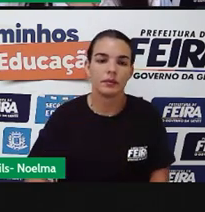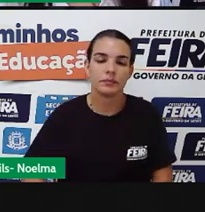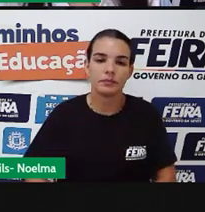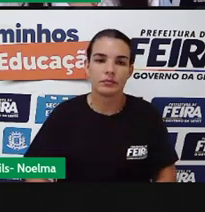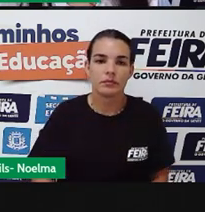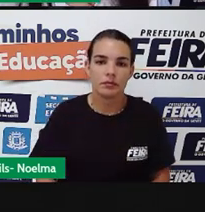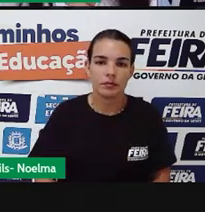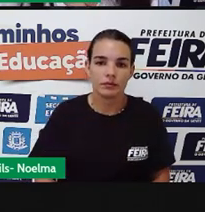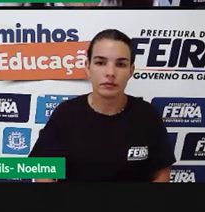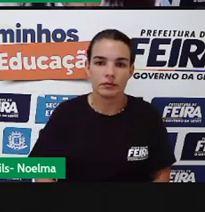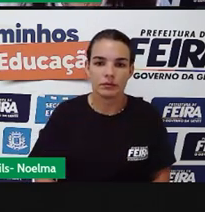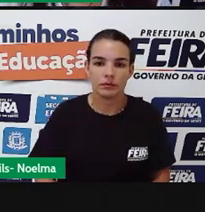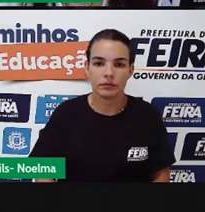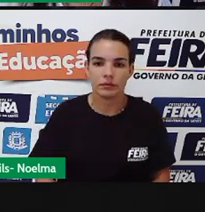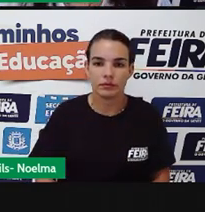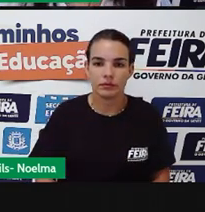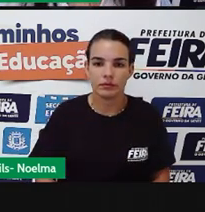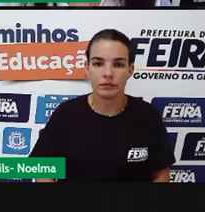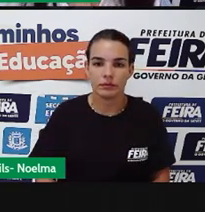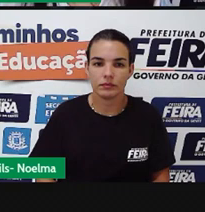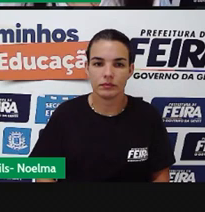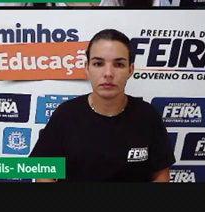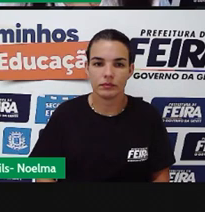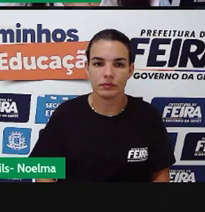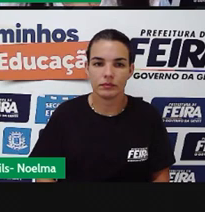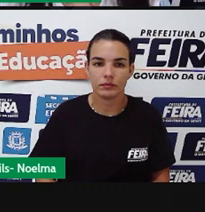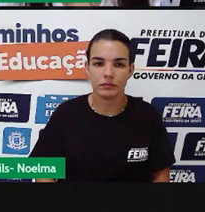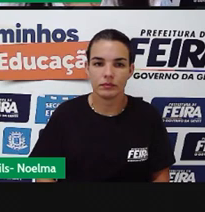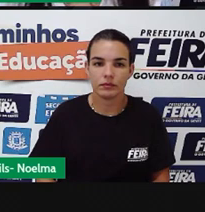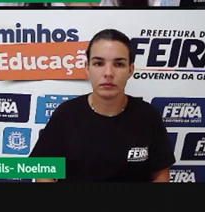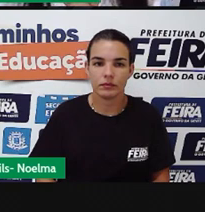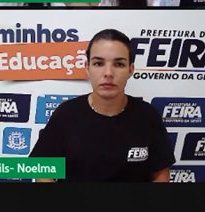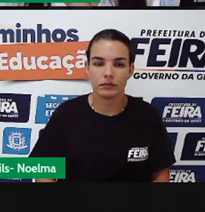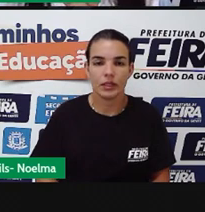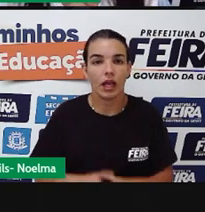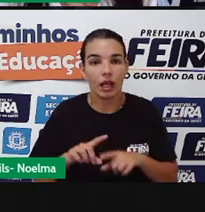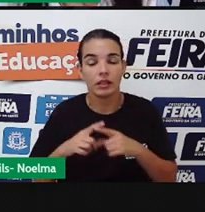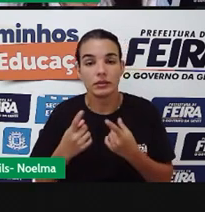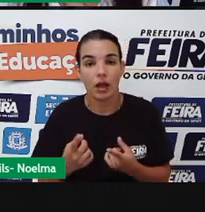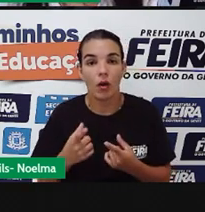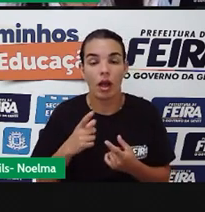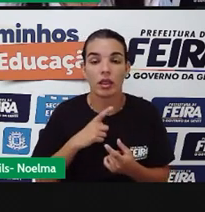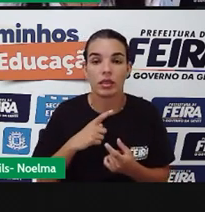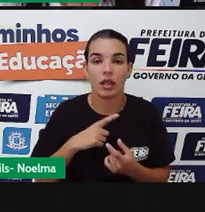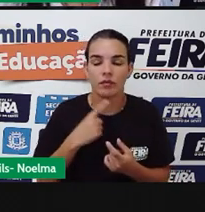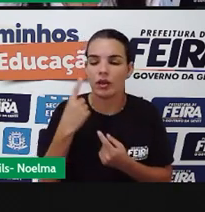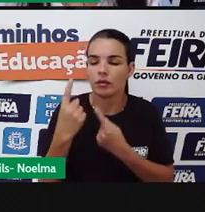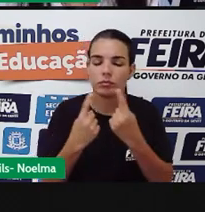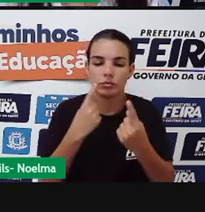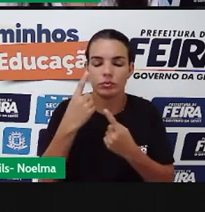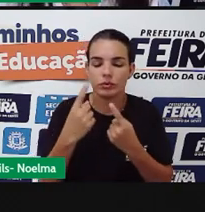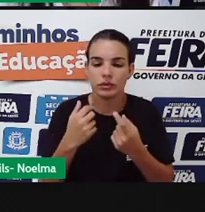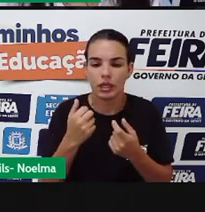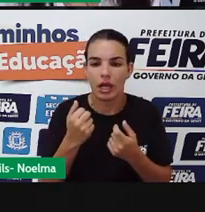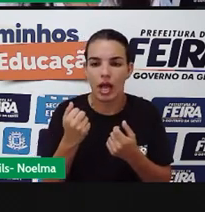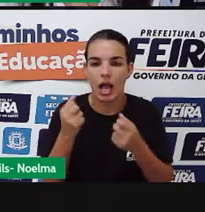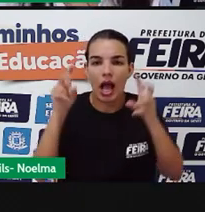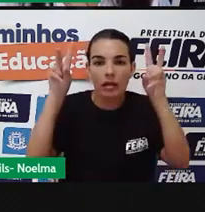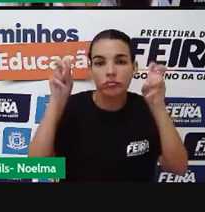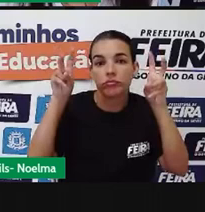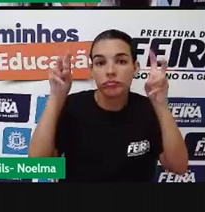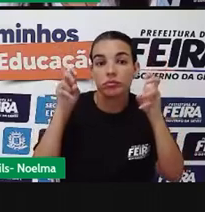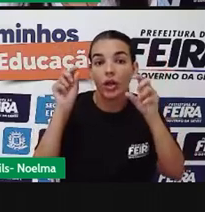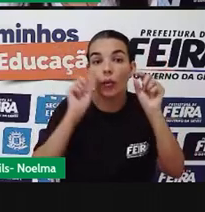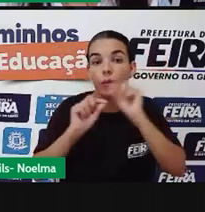Então, um dos assuntos que nós estudamos durante as nossas aulas remotas foi a questão